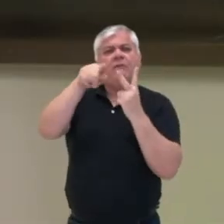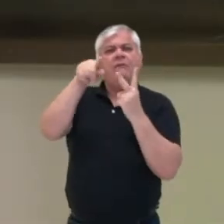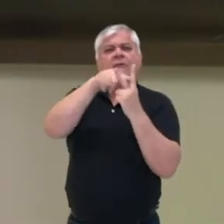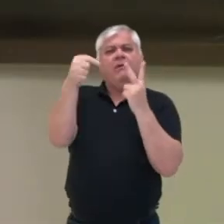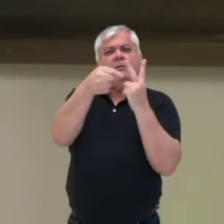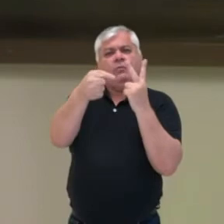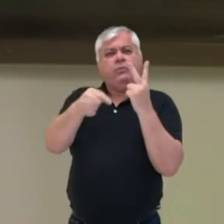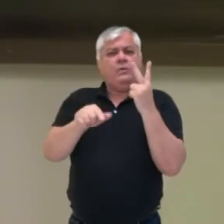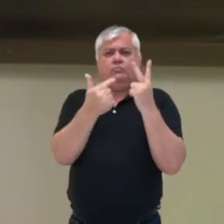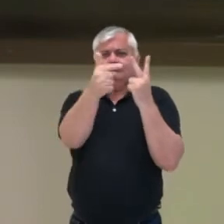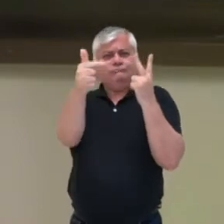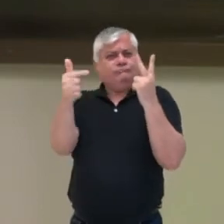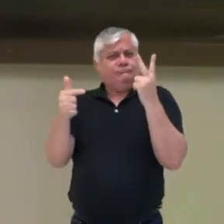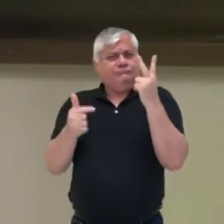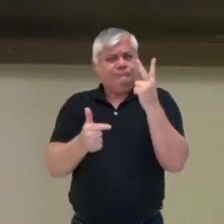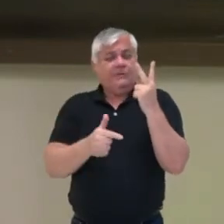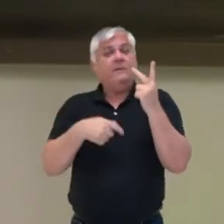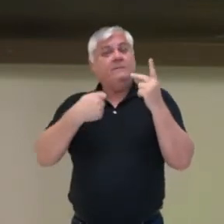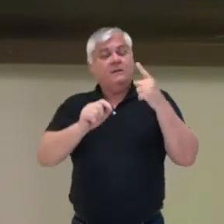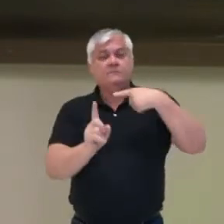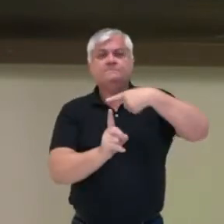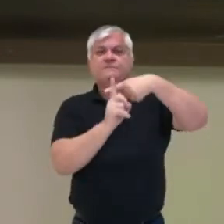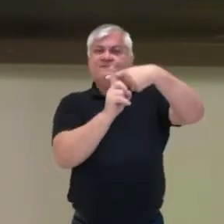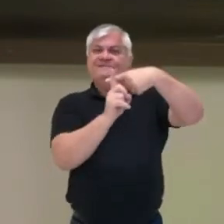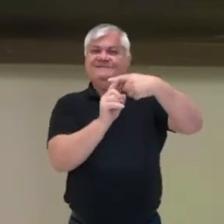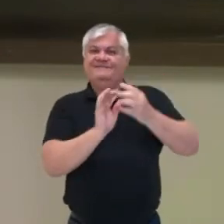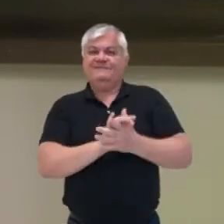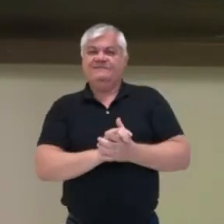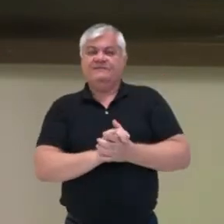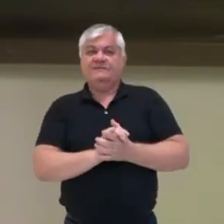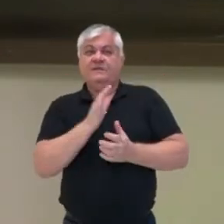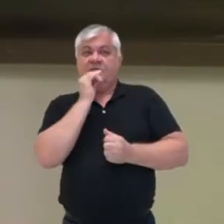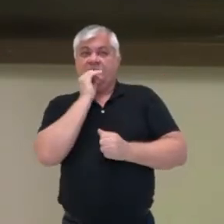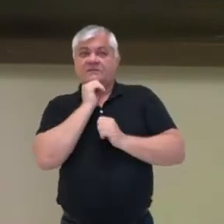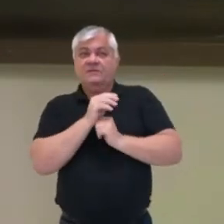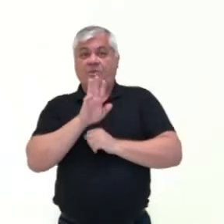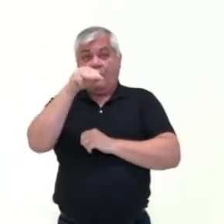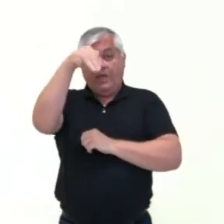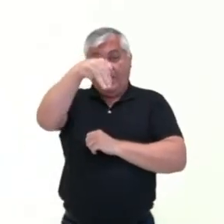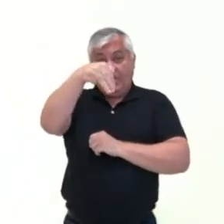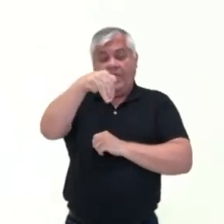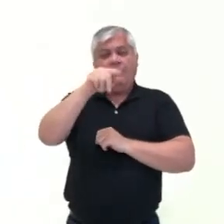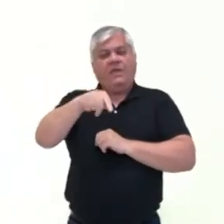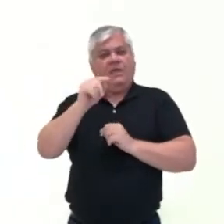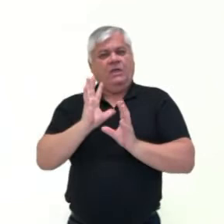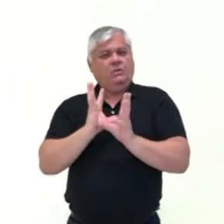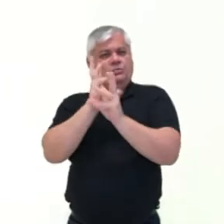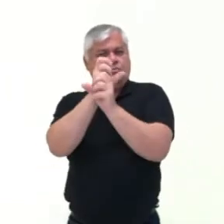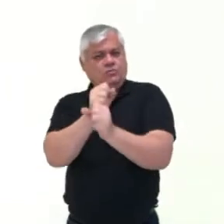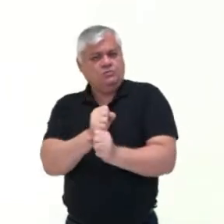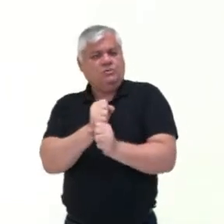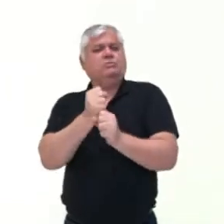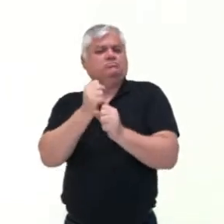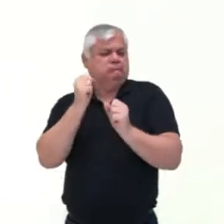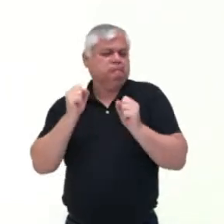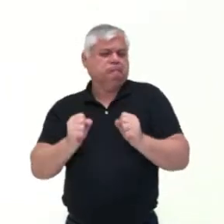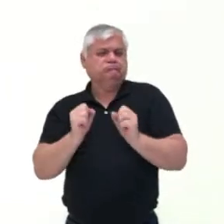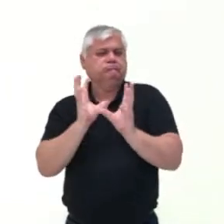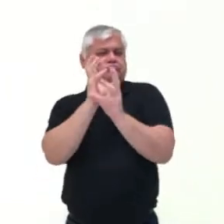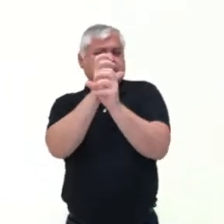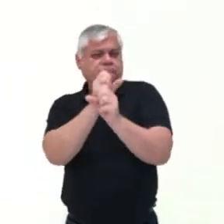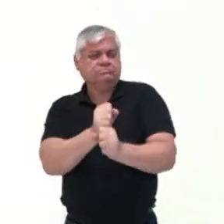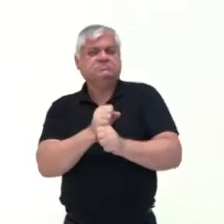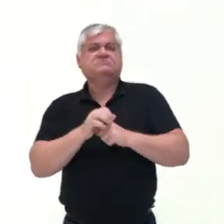então o meu A tem que ser positivo. O meu M pertence aos inteiros, pode ser positivo, pode ser